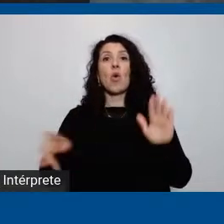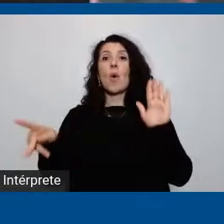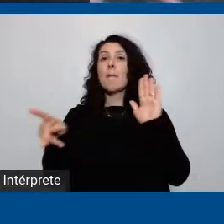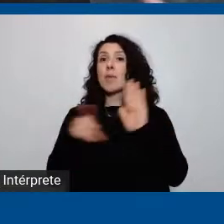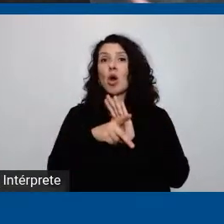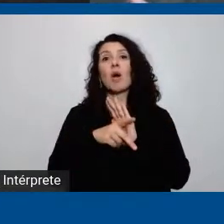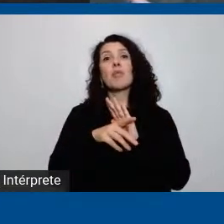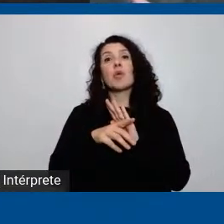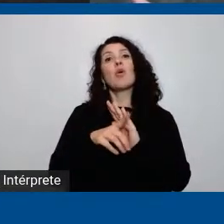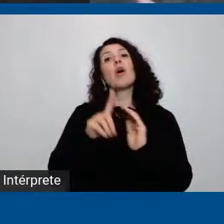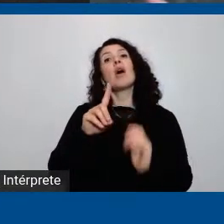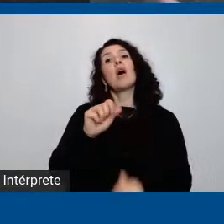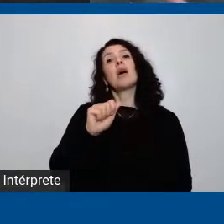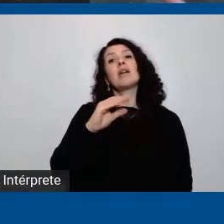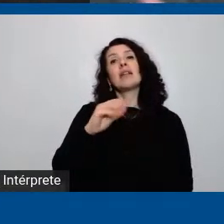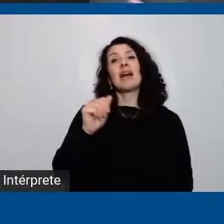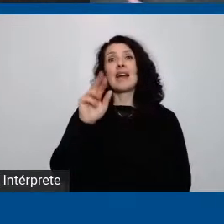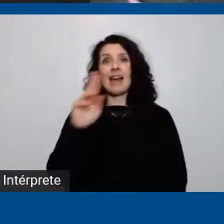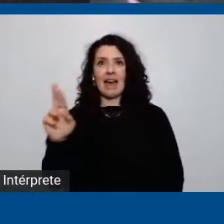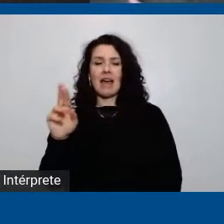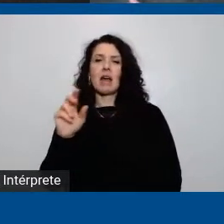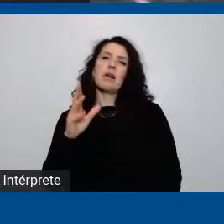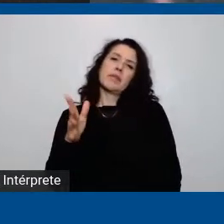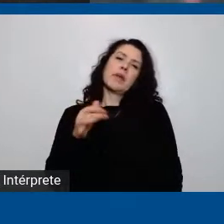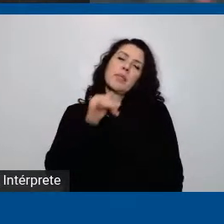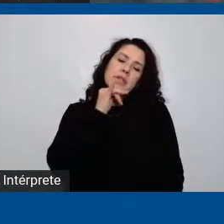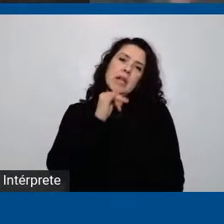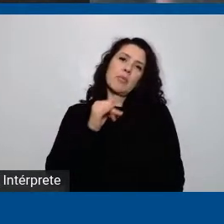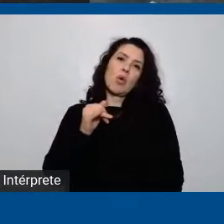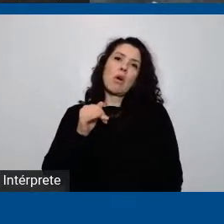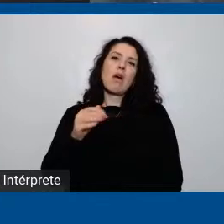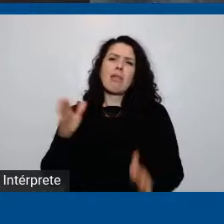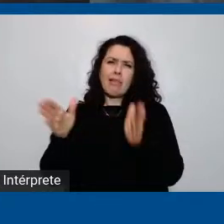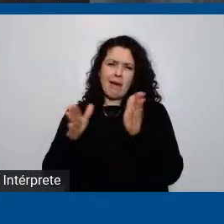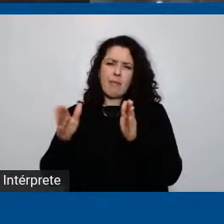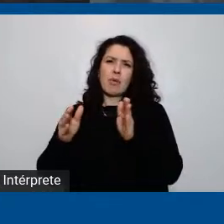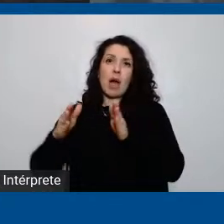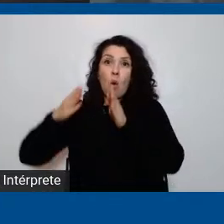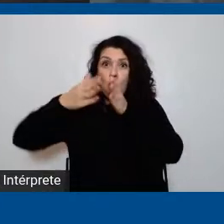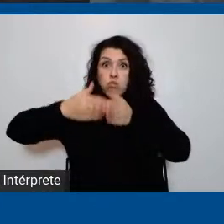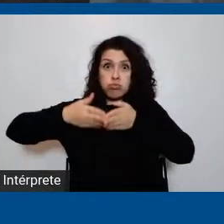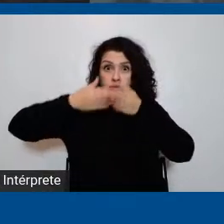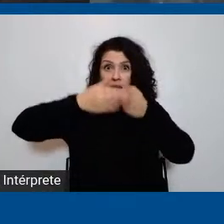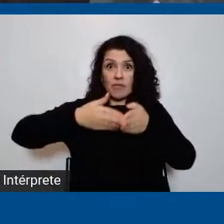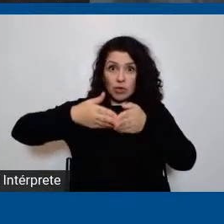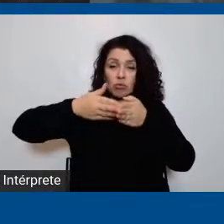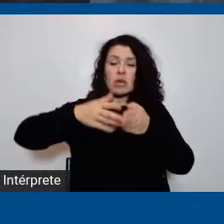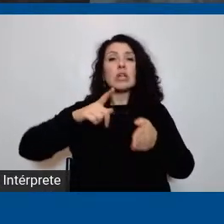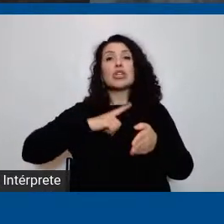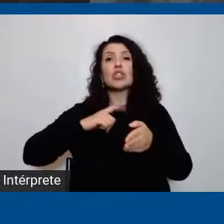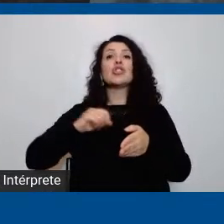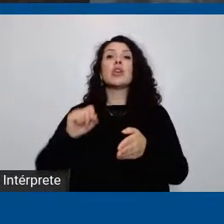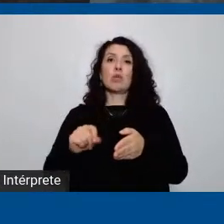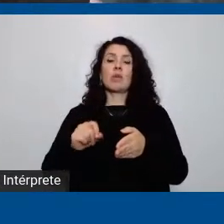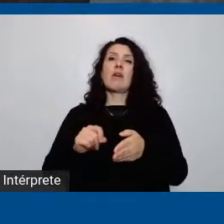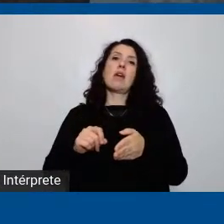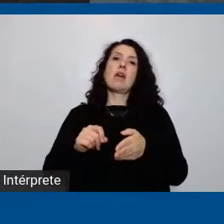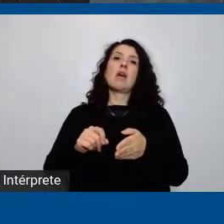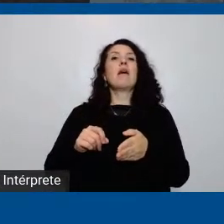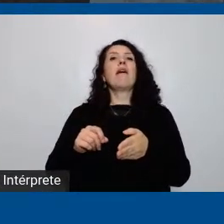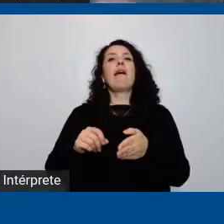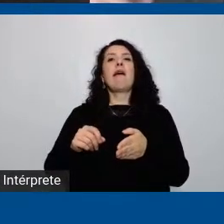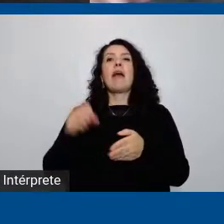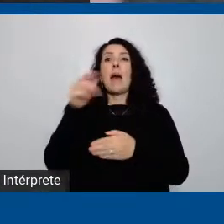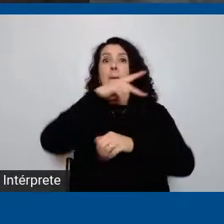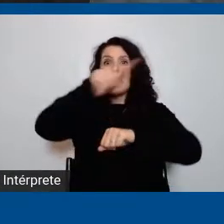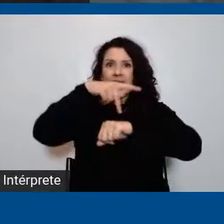porque na época, nos navios, né, eles faziam escala no Senegal, né?